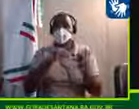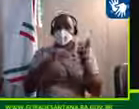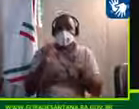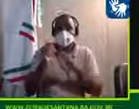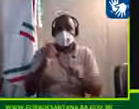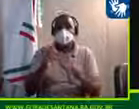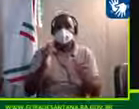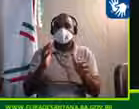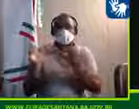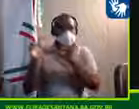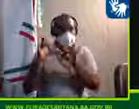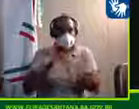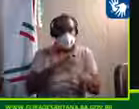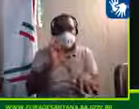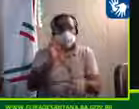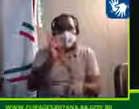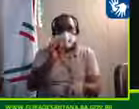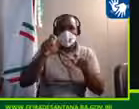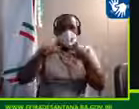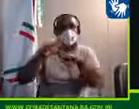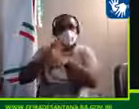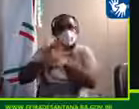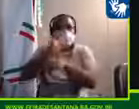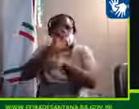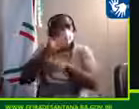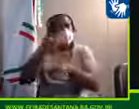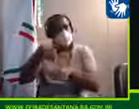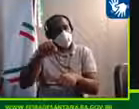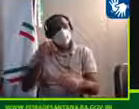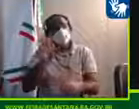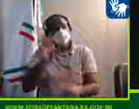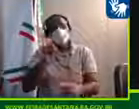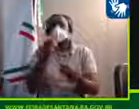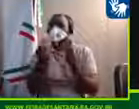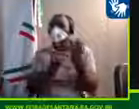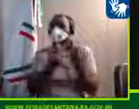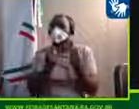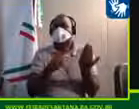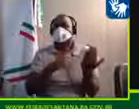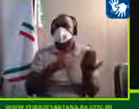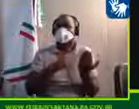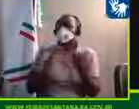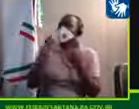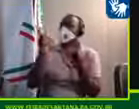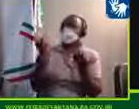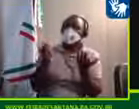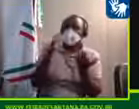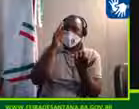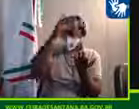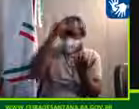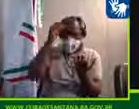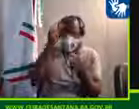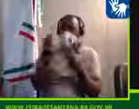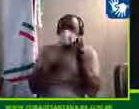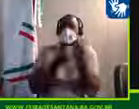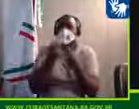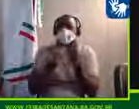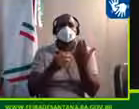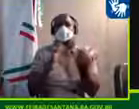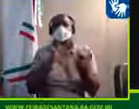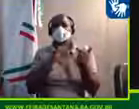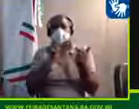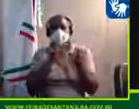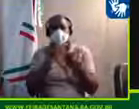quantitativo enorme de pessoas de outros locais em Feira de Santana, em um único no momento. O que a prefeitura tem adotado de protocolo para esses